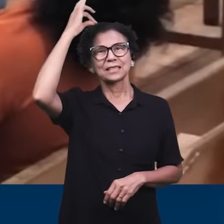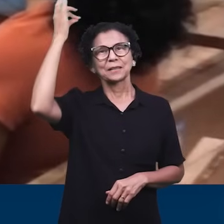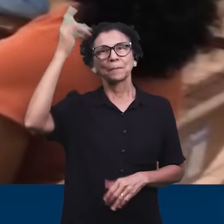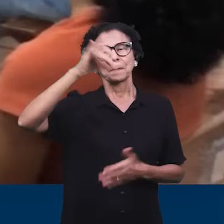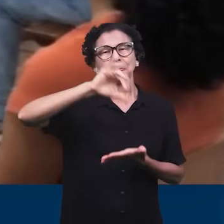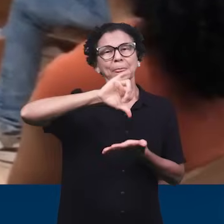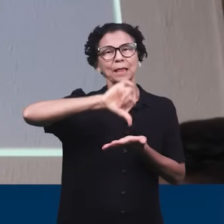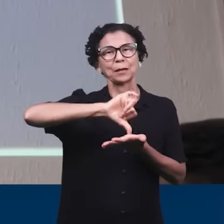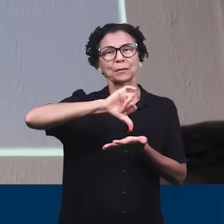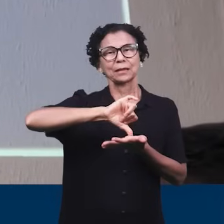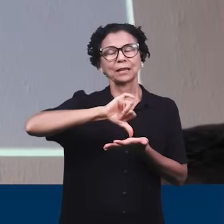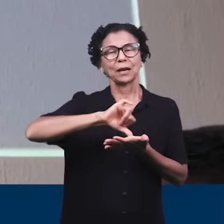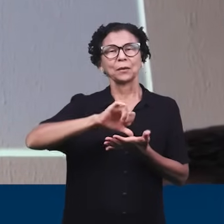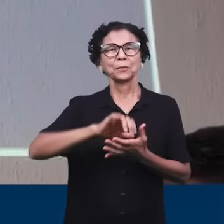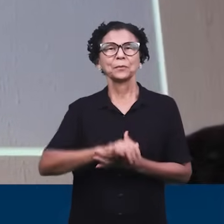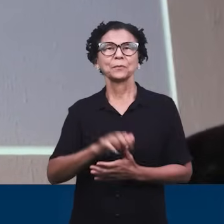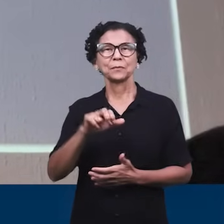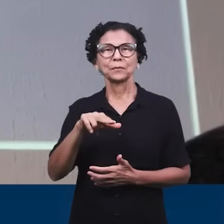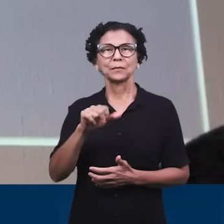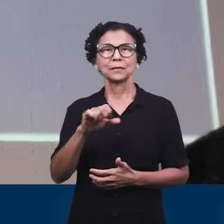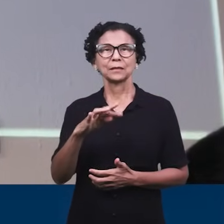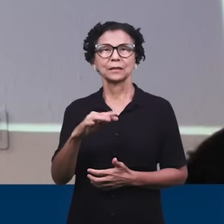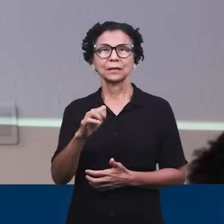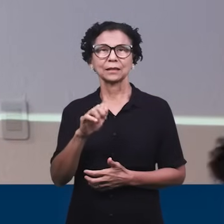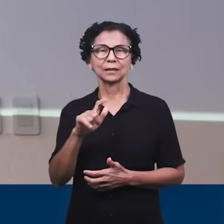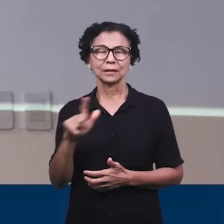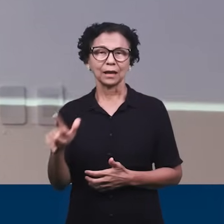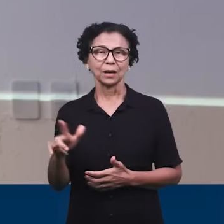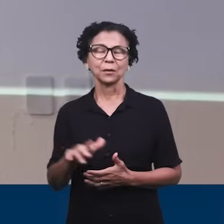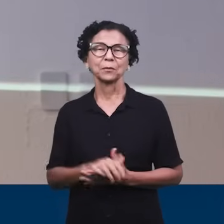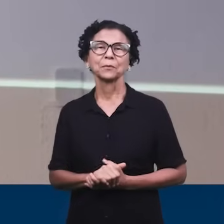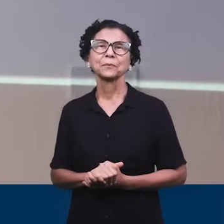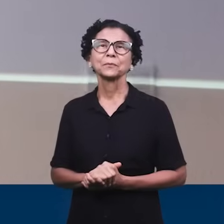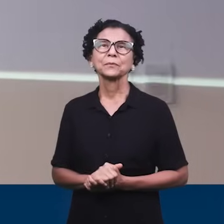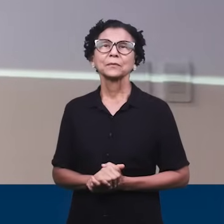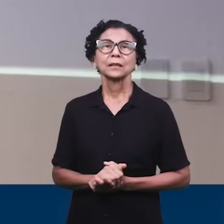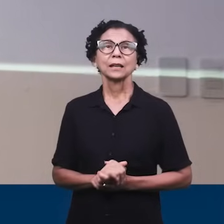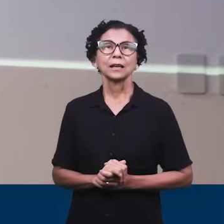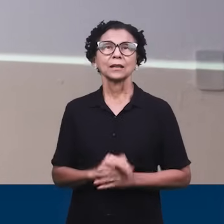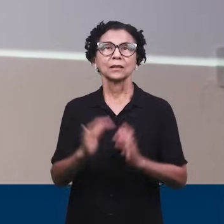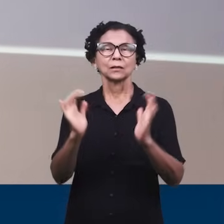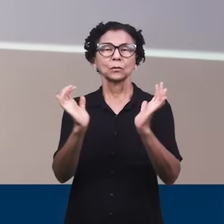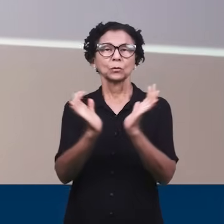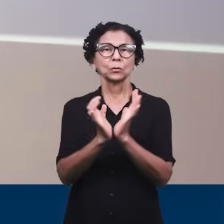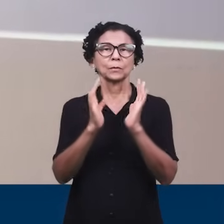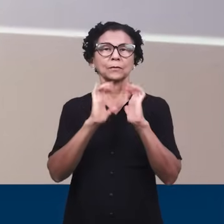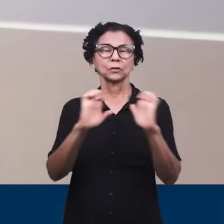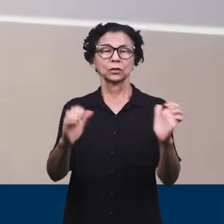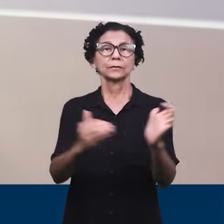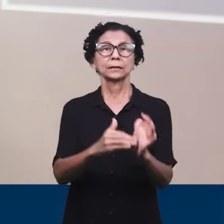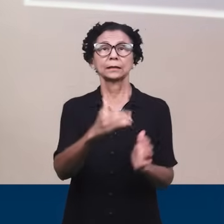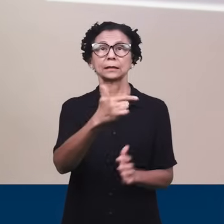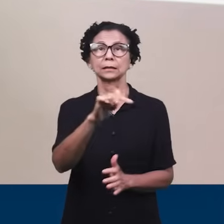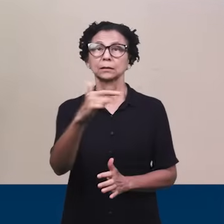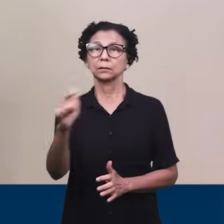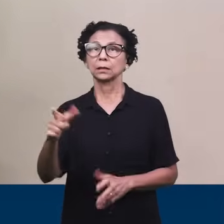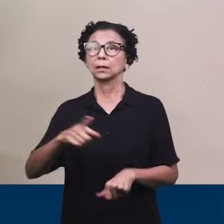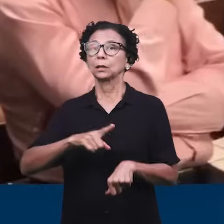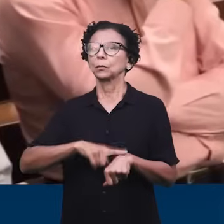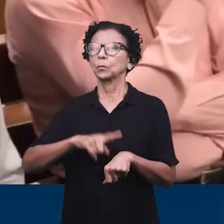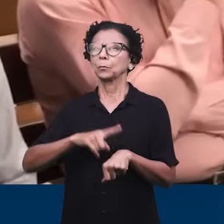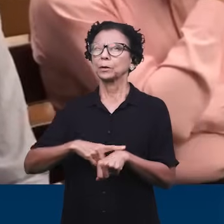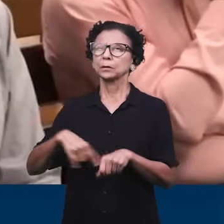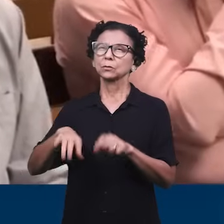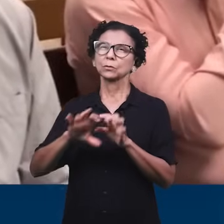na capital, Natal, houve uma vigília do grupo Evangelho Sem Fronteiras na ICM Mirassol, um momento de quebrantamento